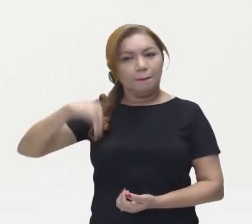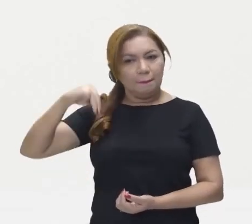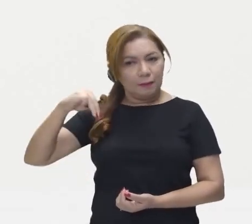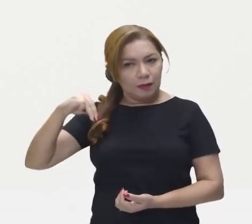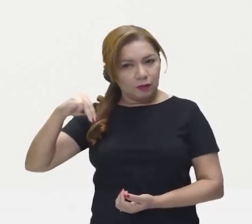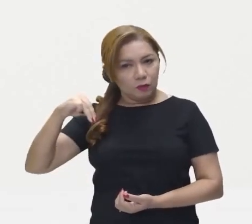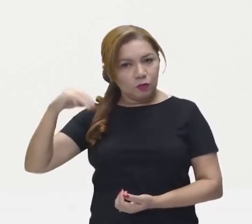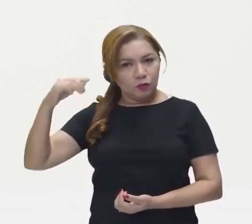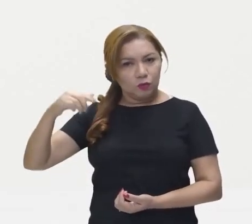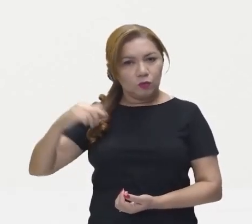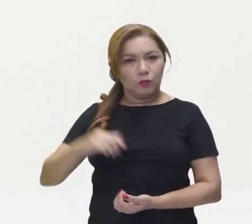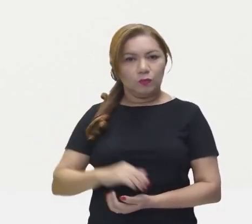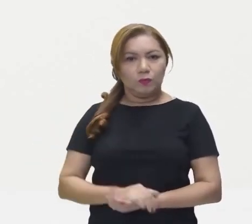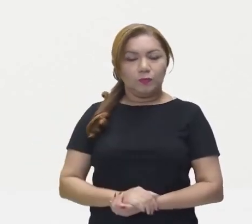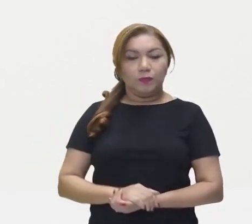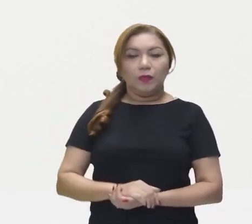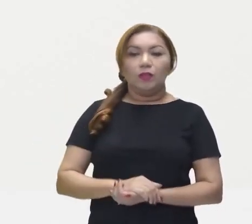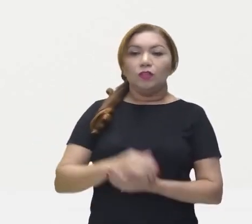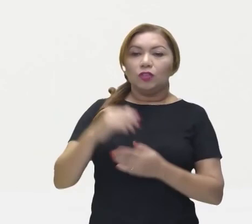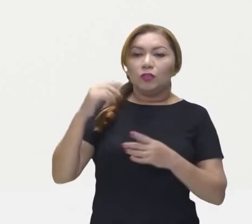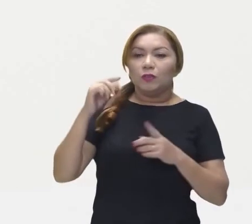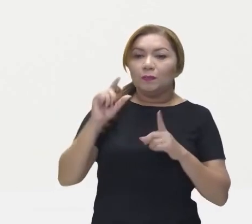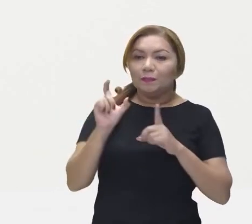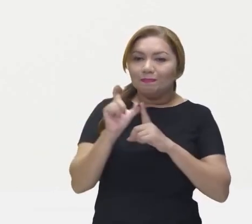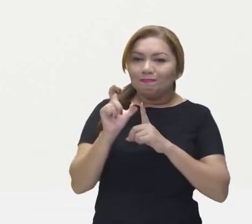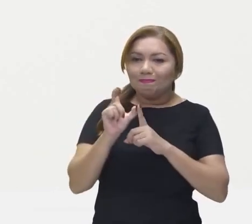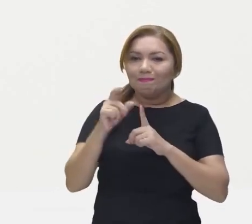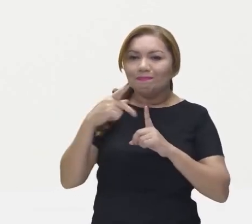metros de perímetro.